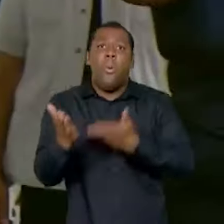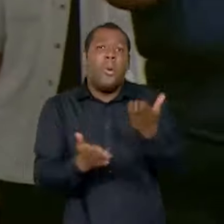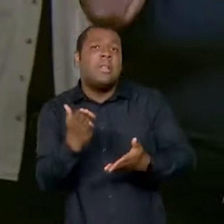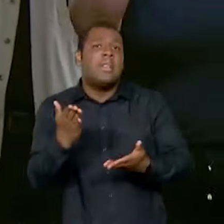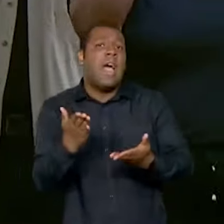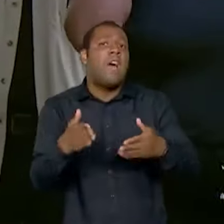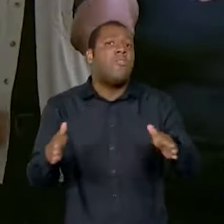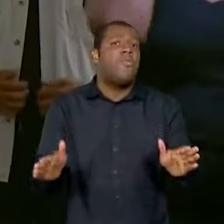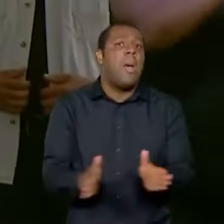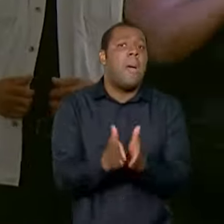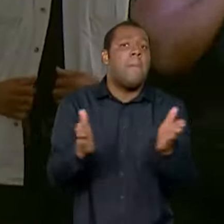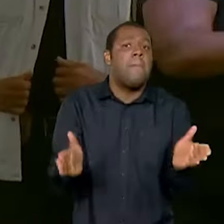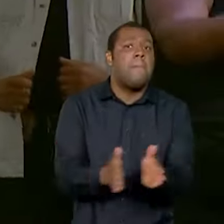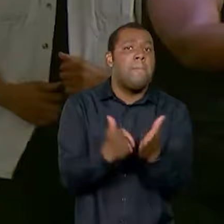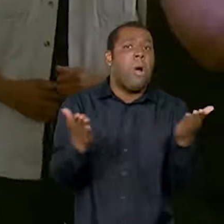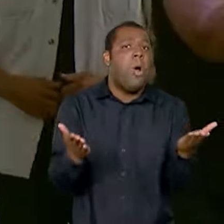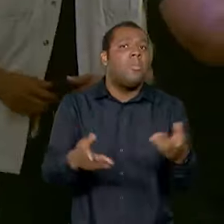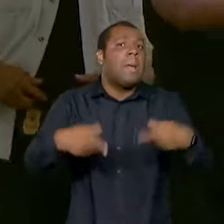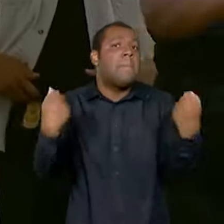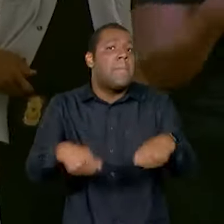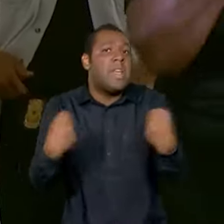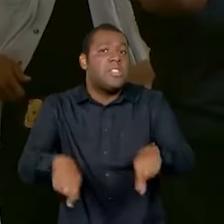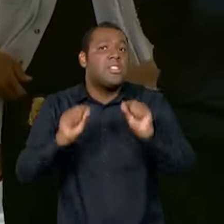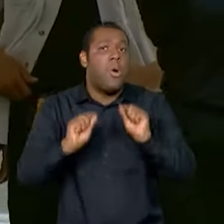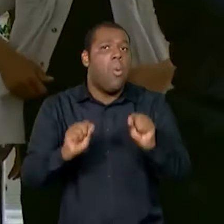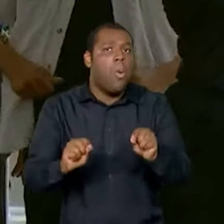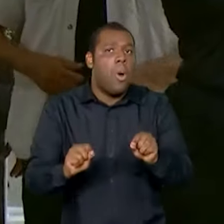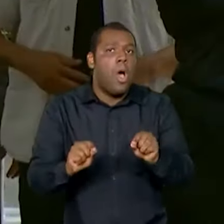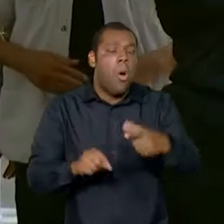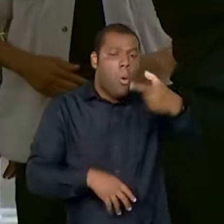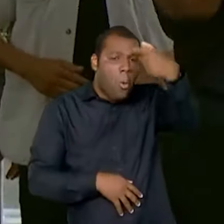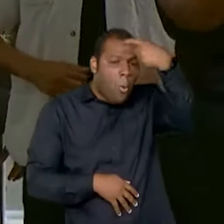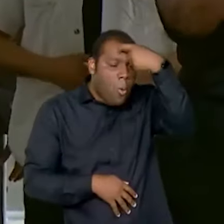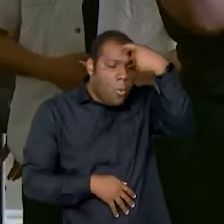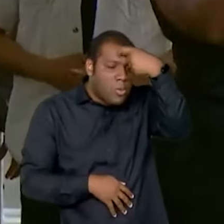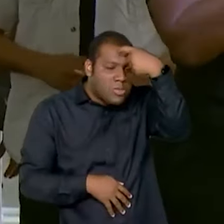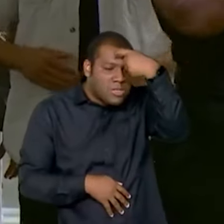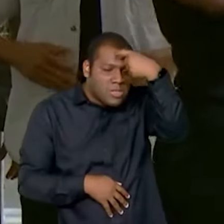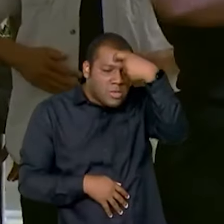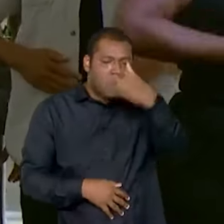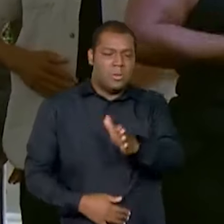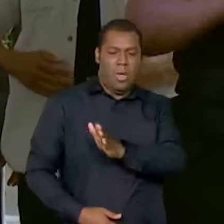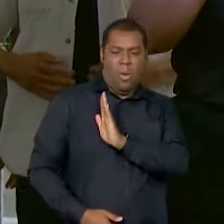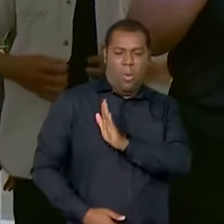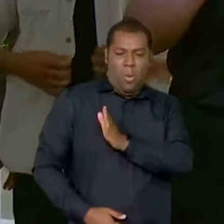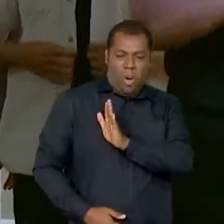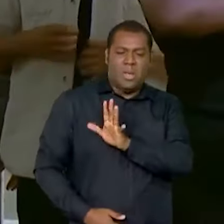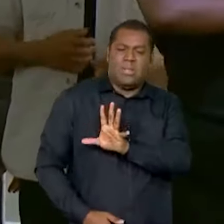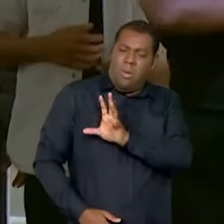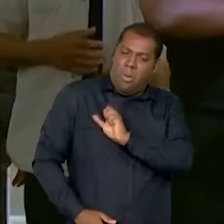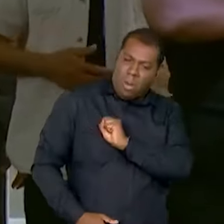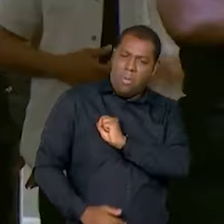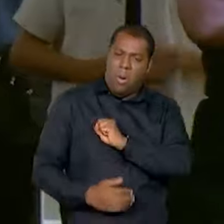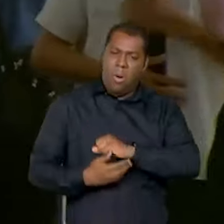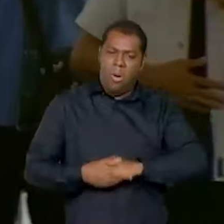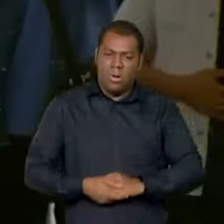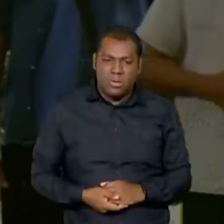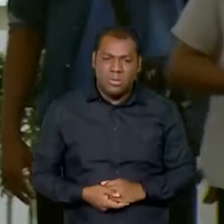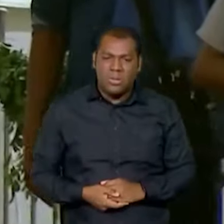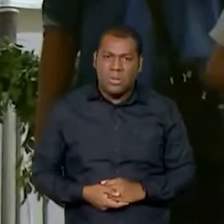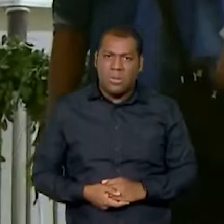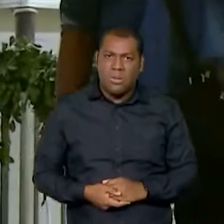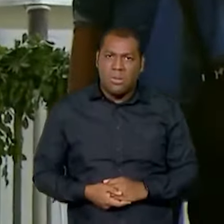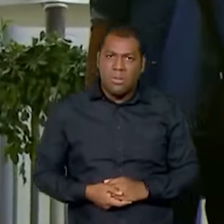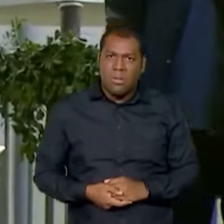a gente não governa com a cabeça. Para cuidar dos pobres, a gente governa com o coração. É o coração que tem que